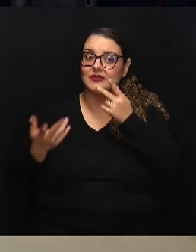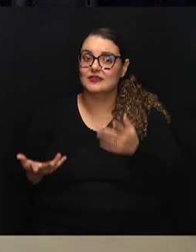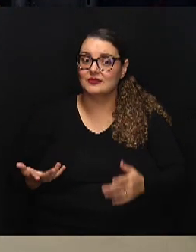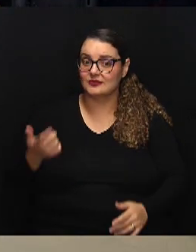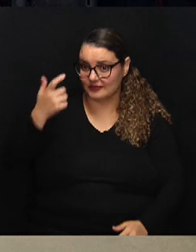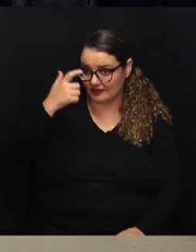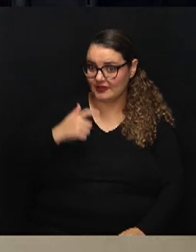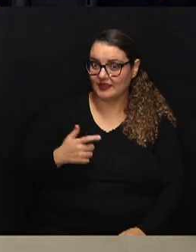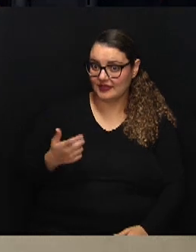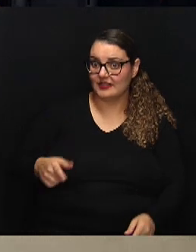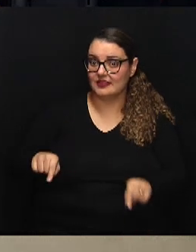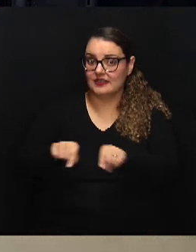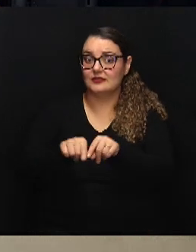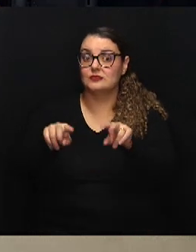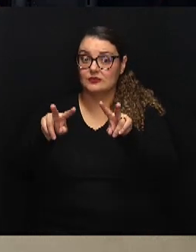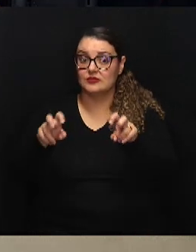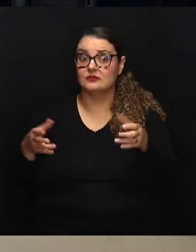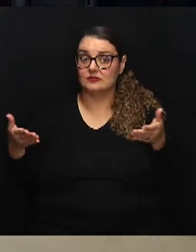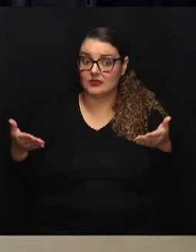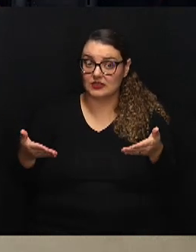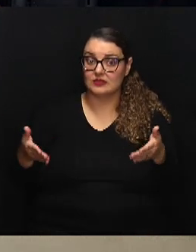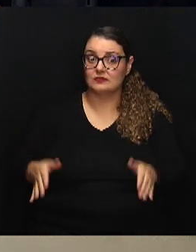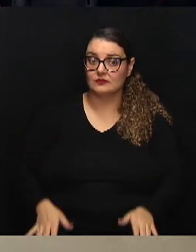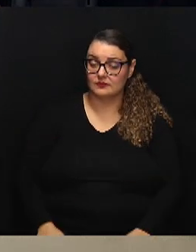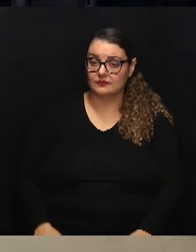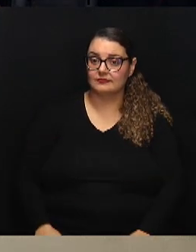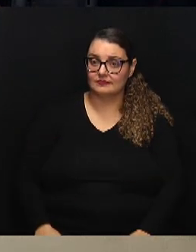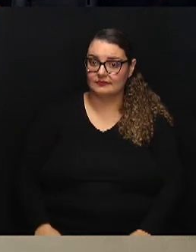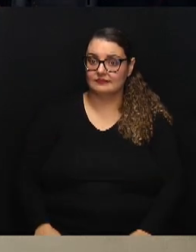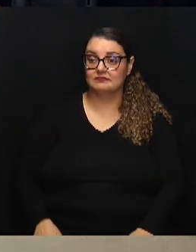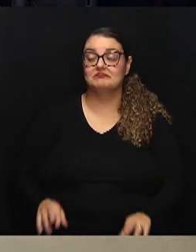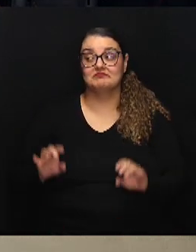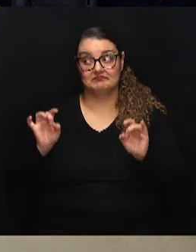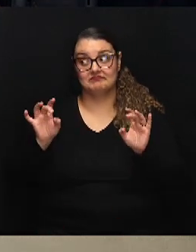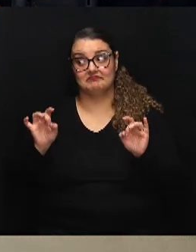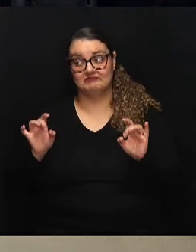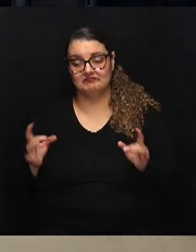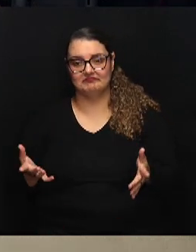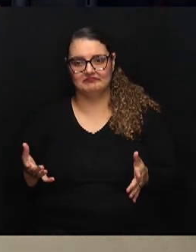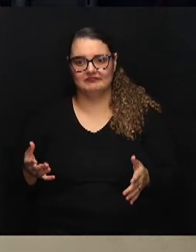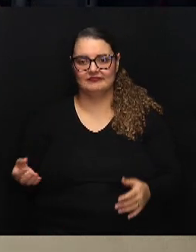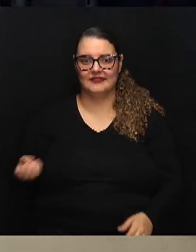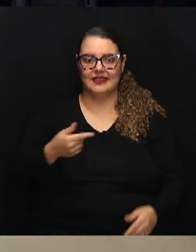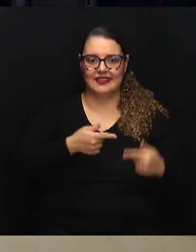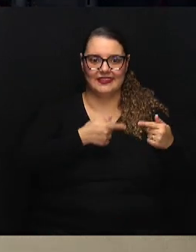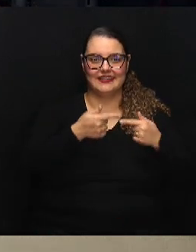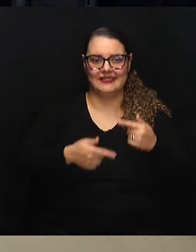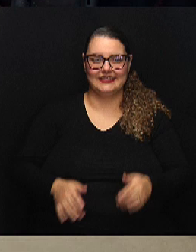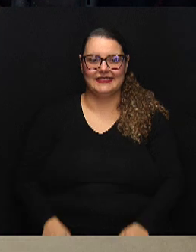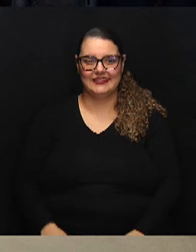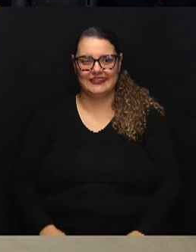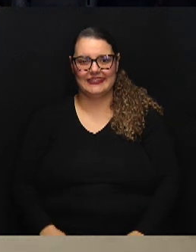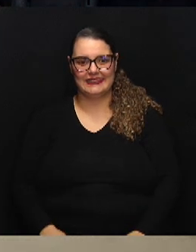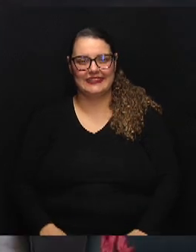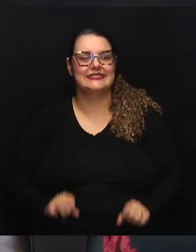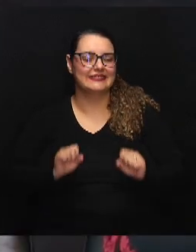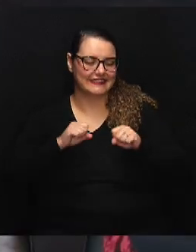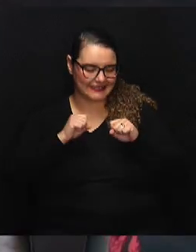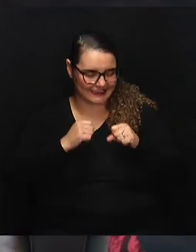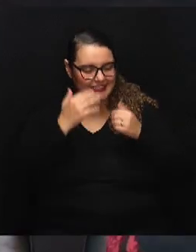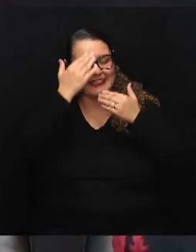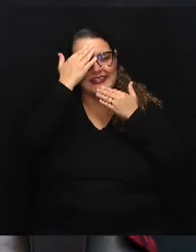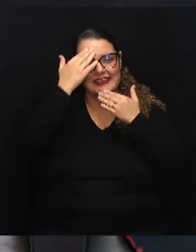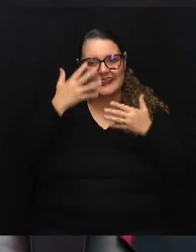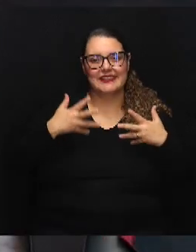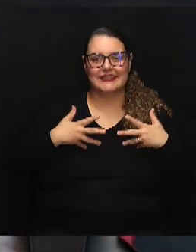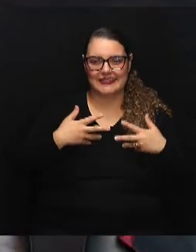e sobre esse tema de hoje, que é bem específico dessa nova geração. Uhum. Muito obrigada pelo